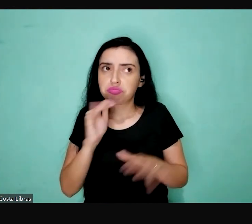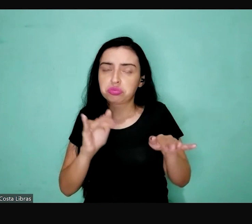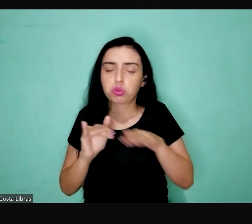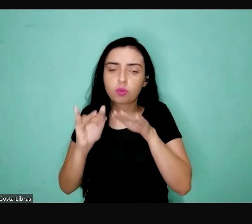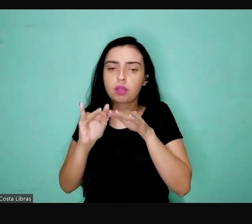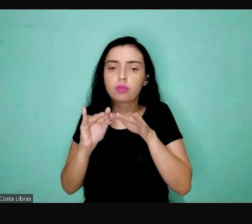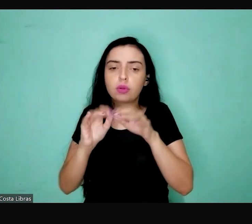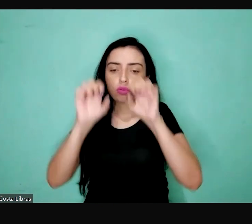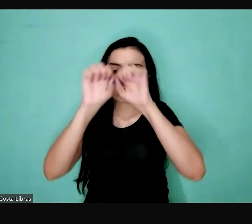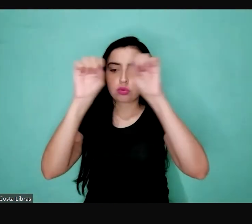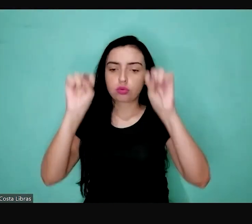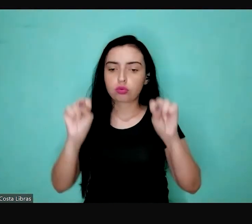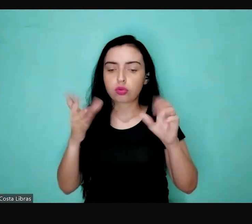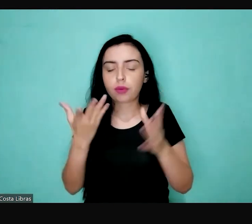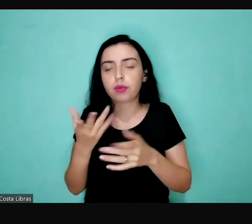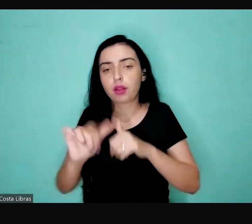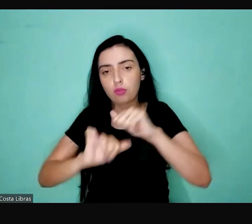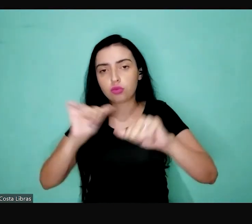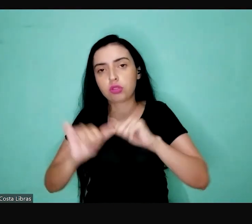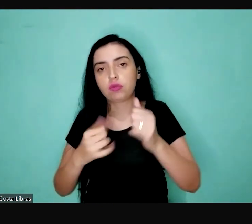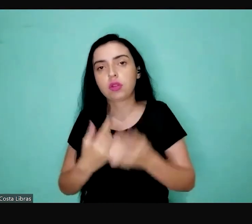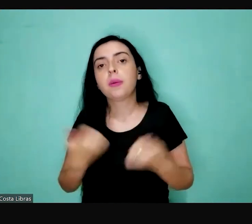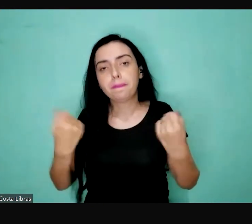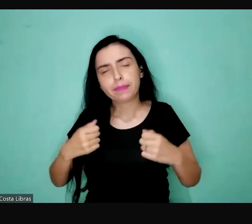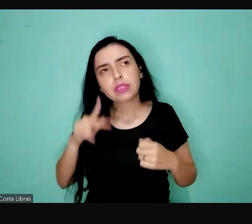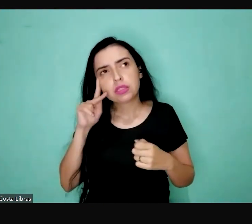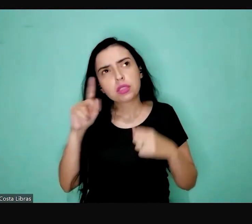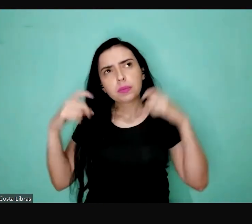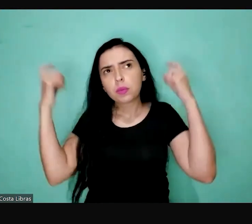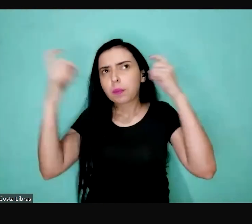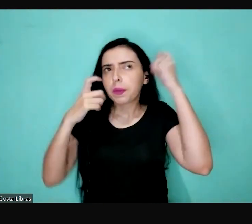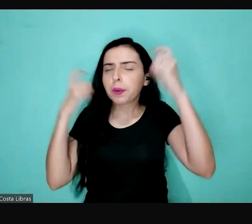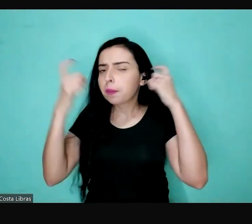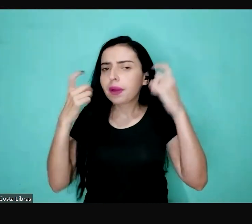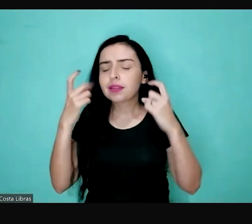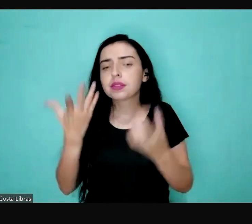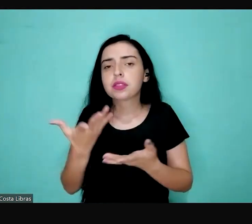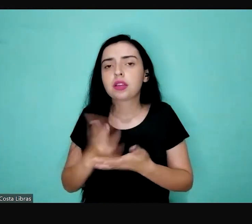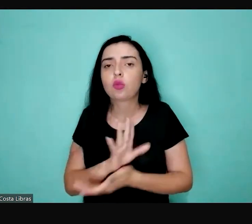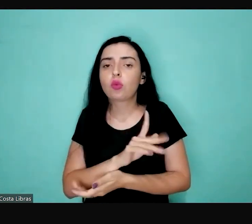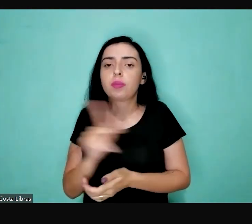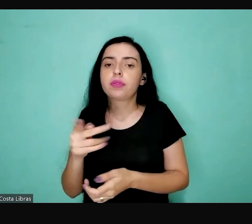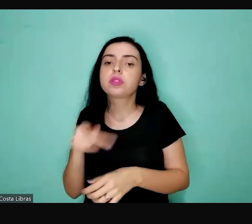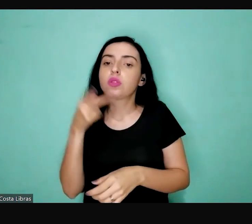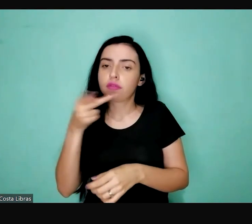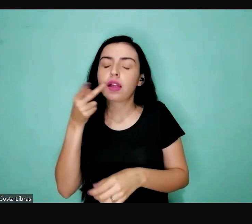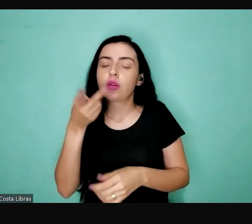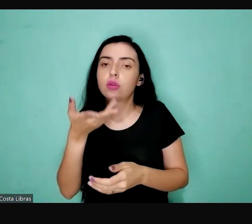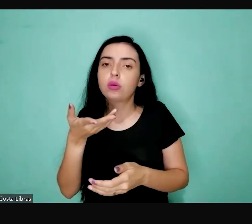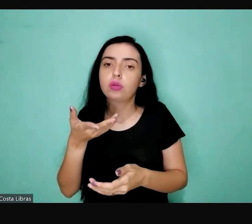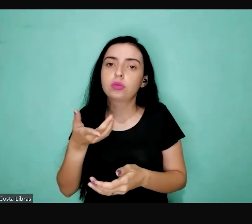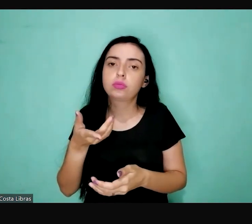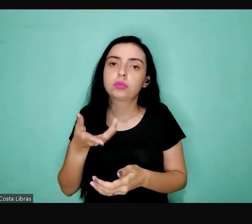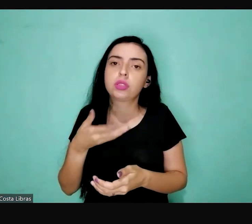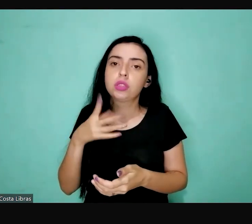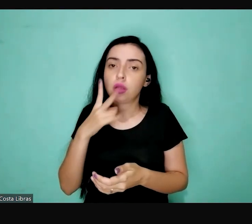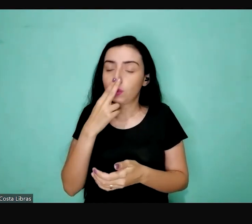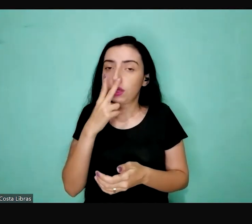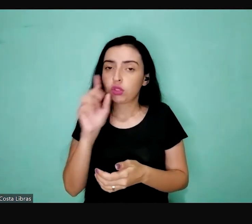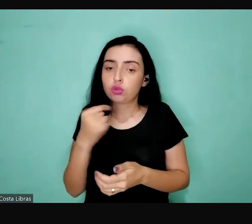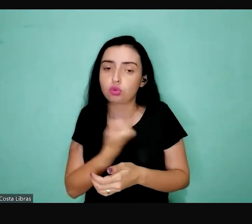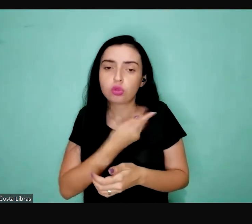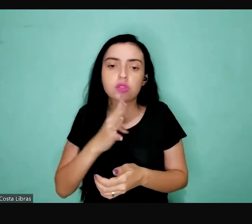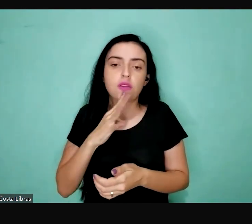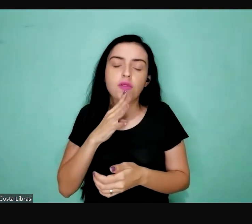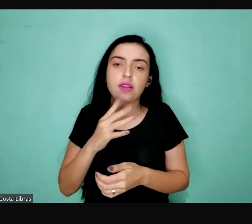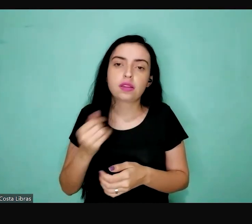tribunal modifica, né? Então, eu tenho sempre essa preocupação, o professor até falou ali, eu acho que todos que me conhecem aqui sabem